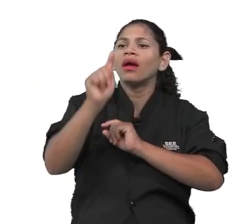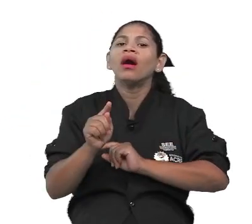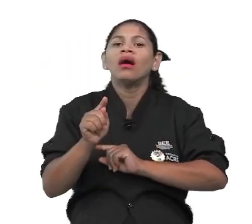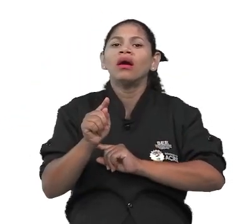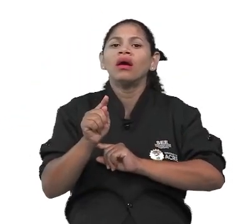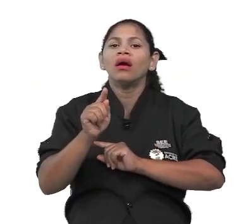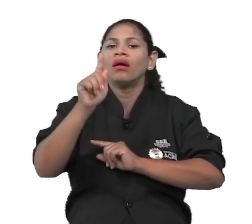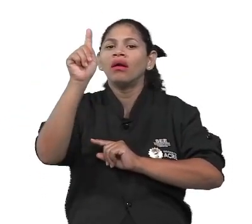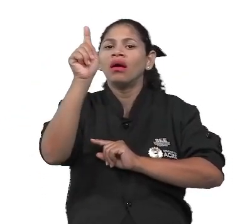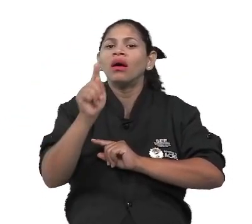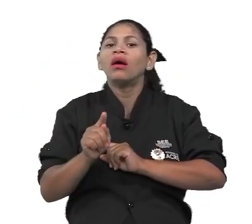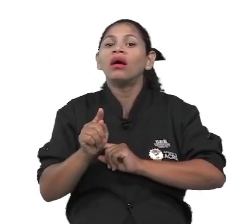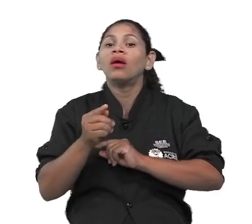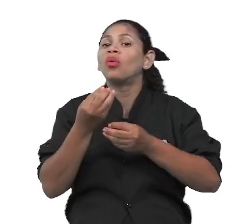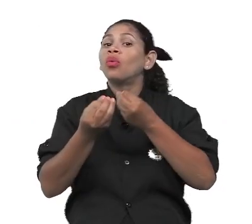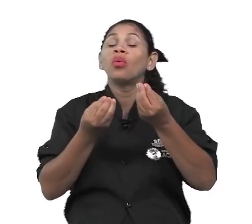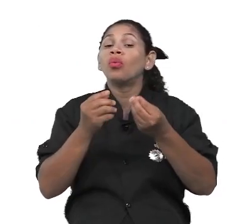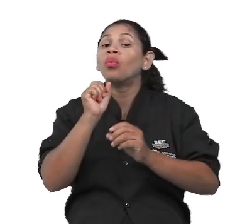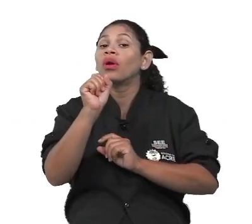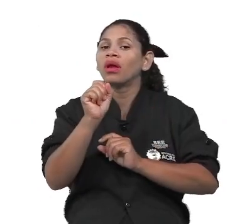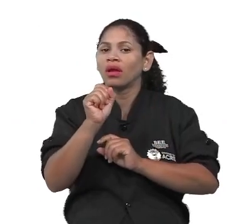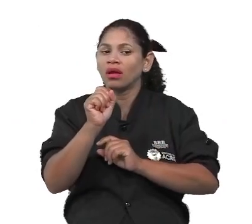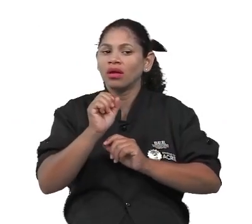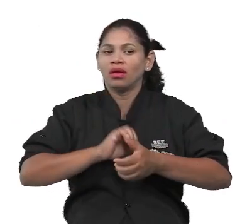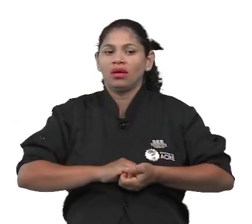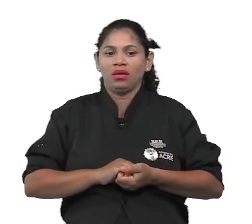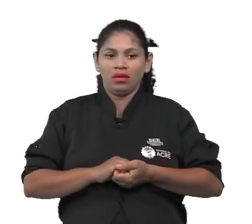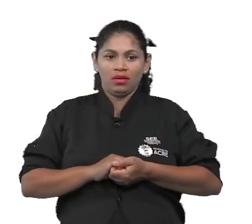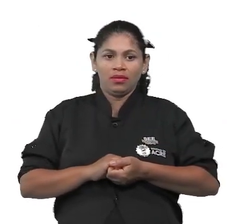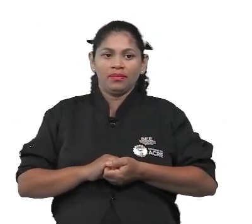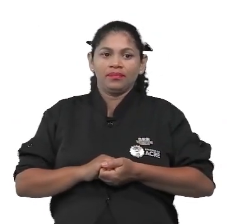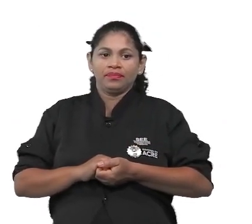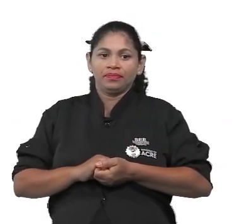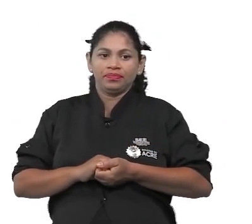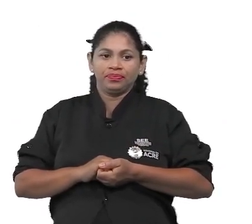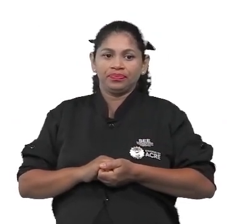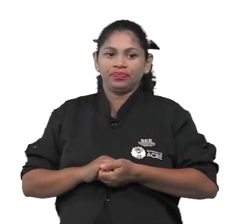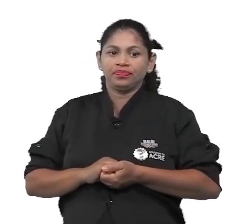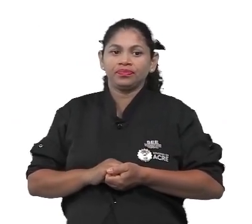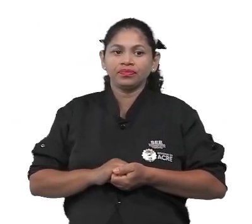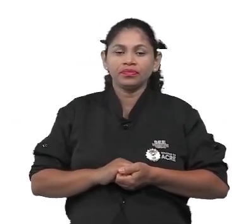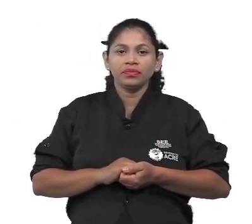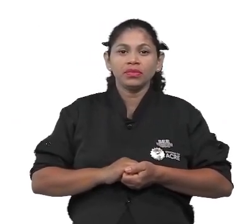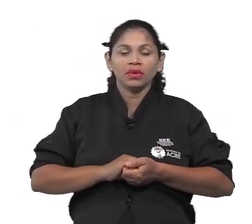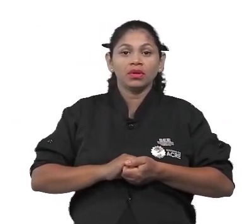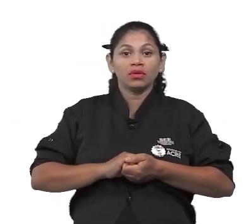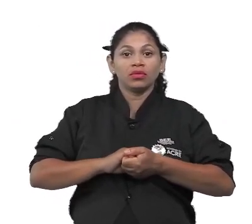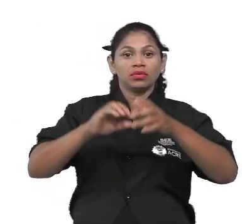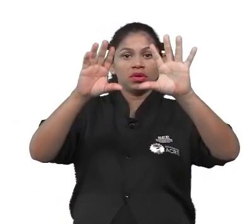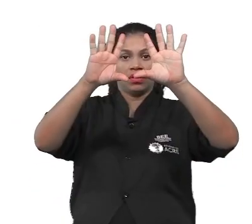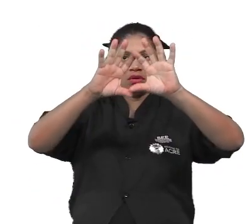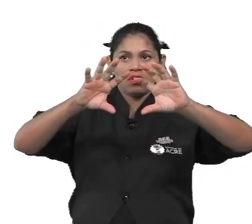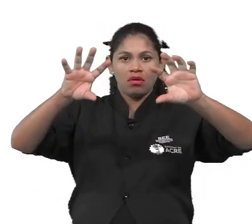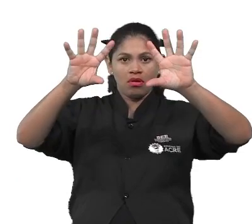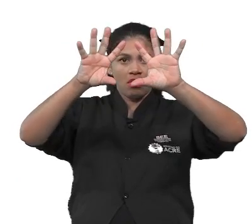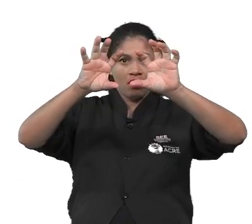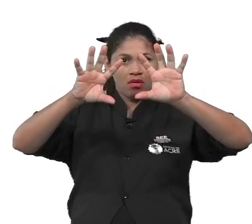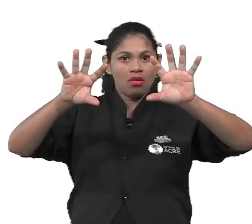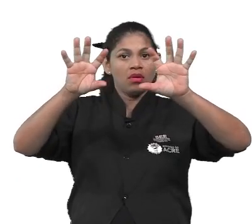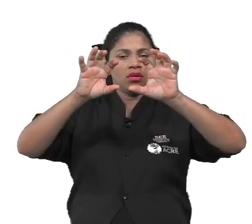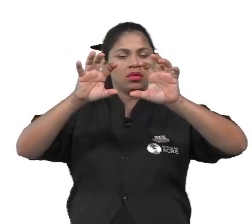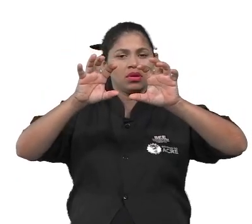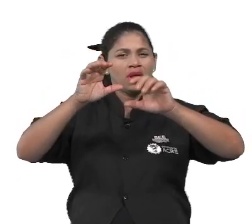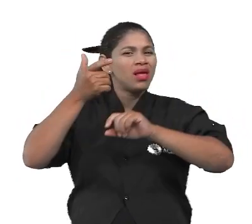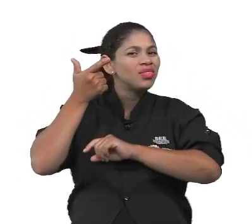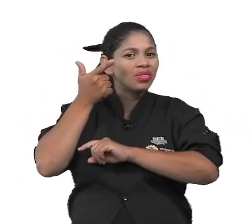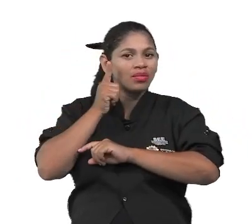Então, aqui, ó, vou mostrar para vocês. Então, aqui a gente tem a nuvem, e essa nuvem, quando ela não consegue mais